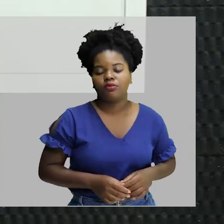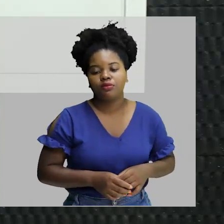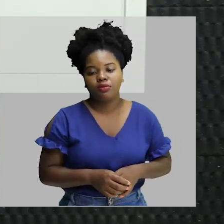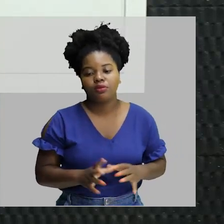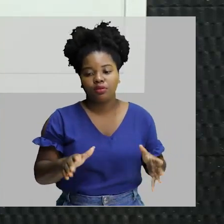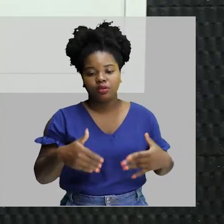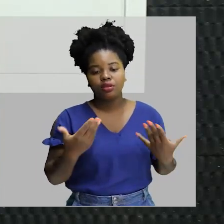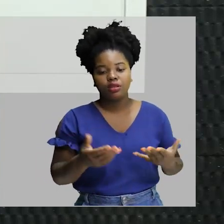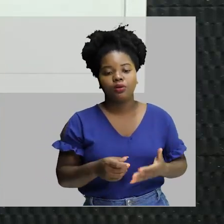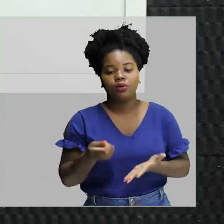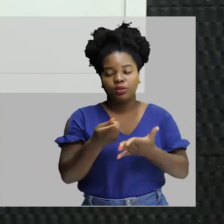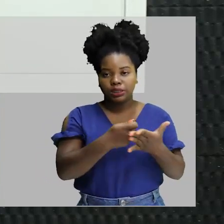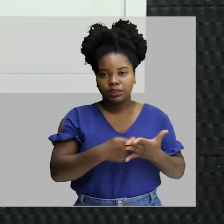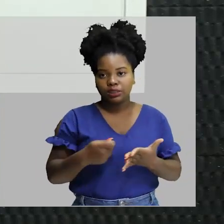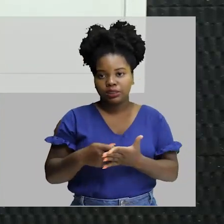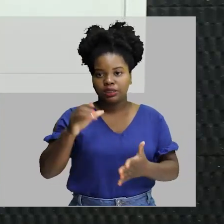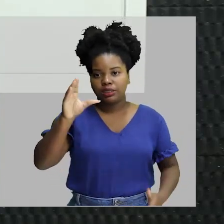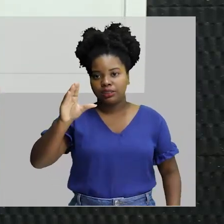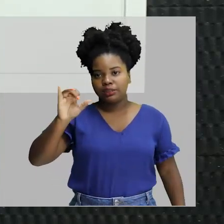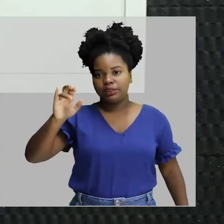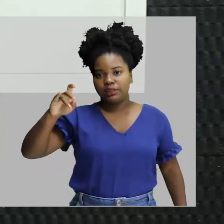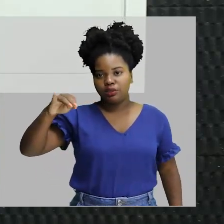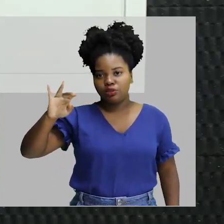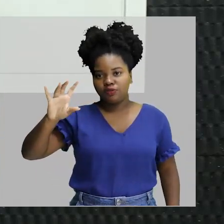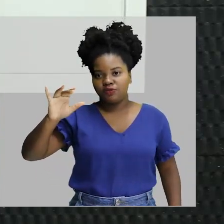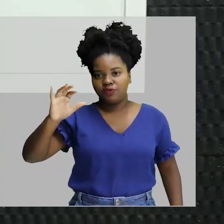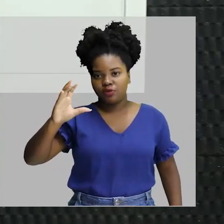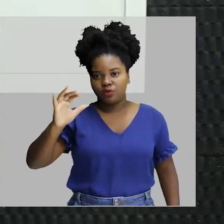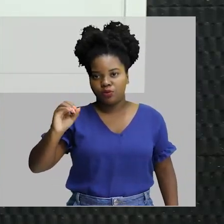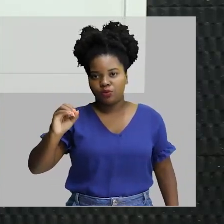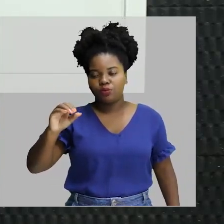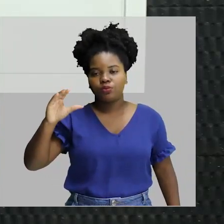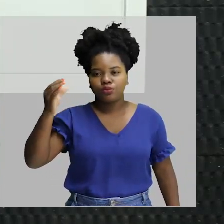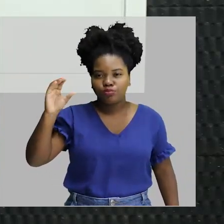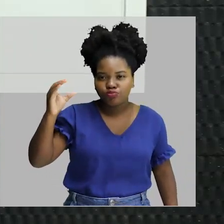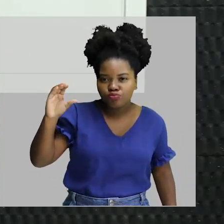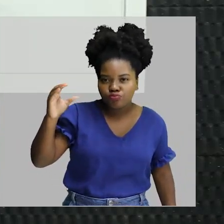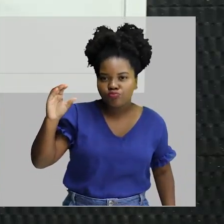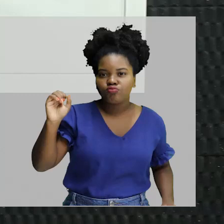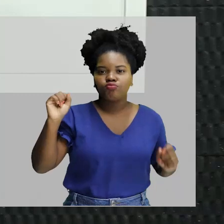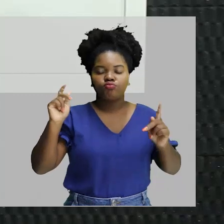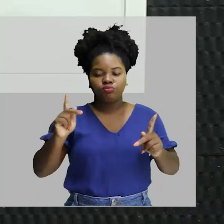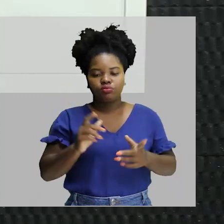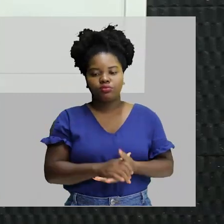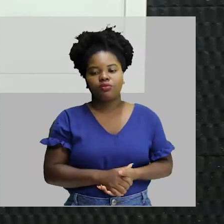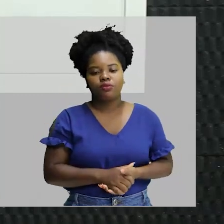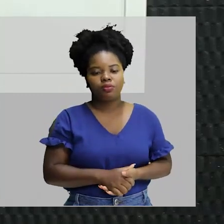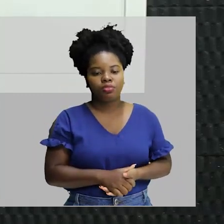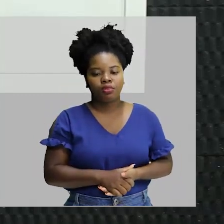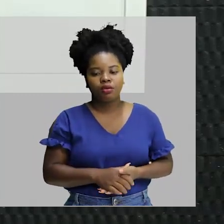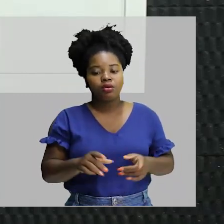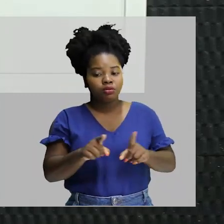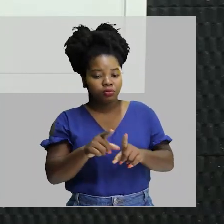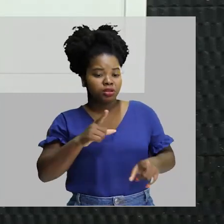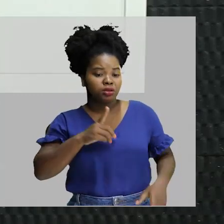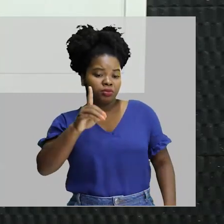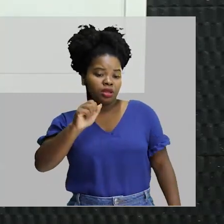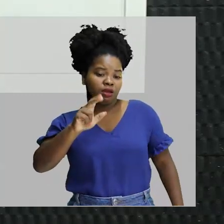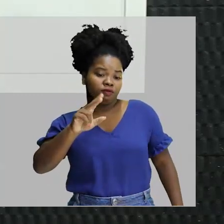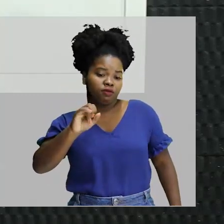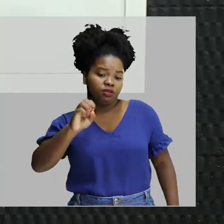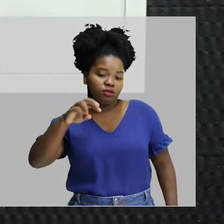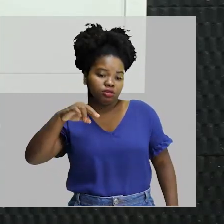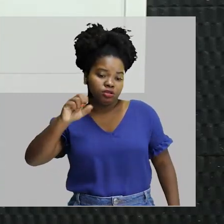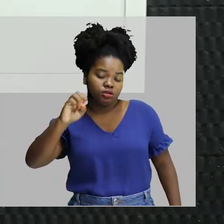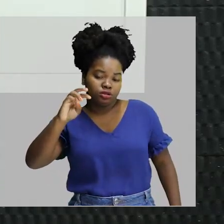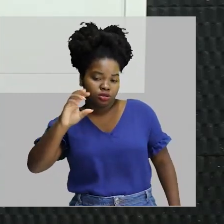na biologia, por exemplo. O darwinismo, muita gente cita, não é bem assim, até o darwinismo ele não é bem desse jeito,